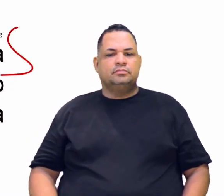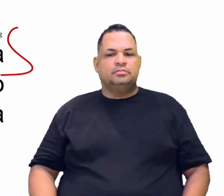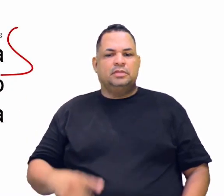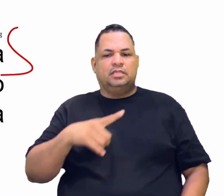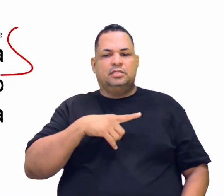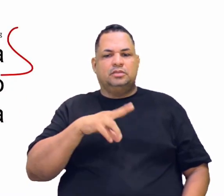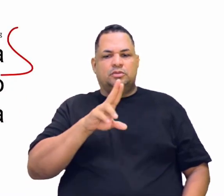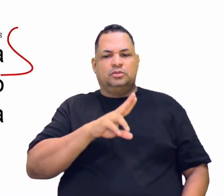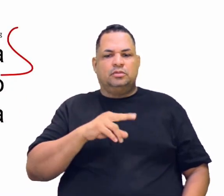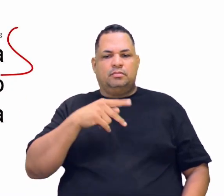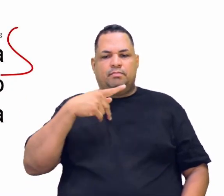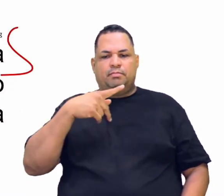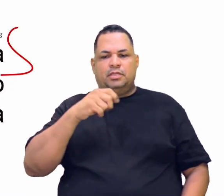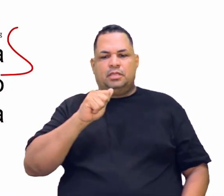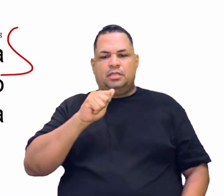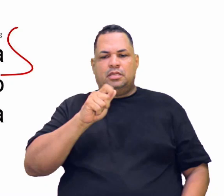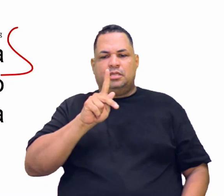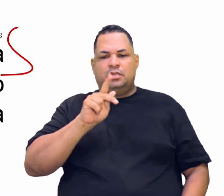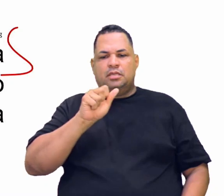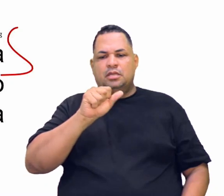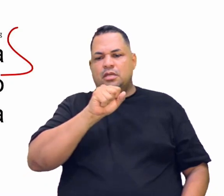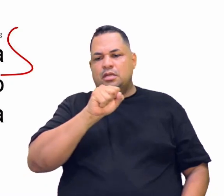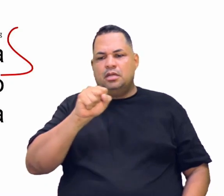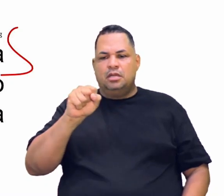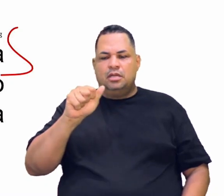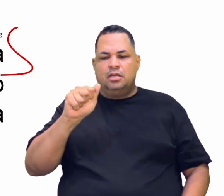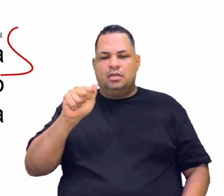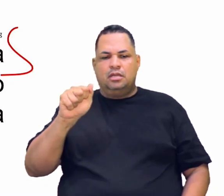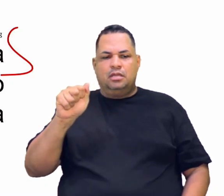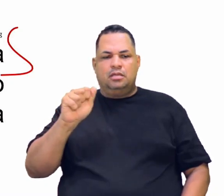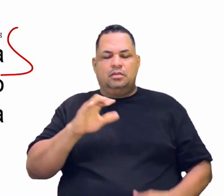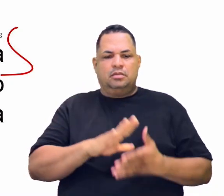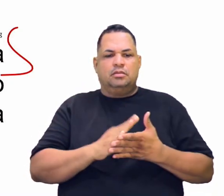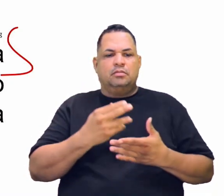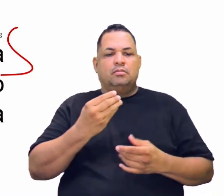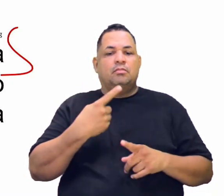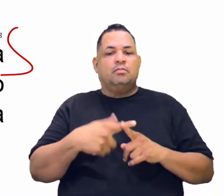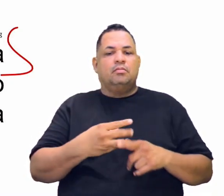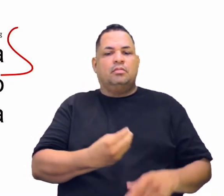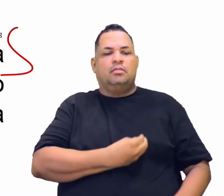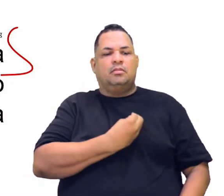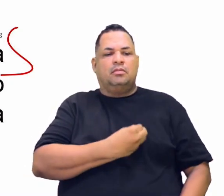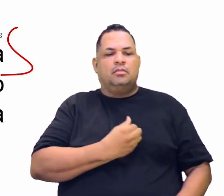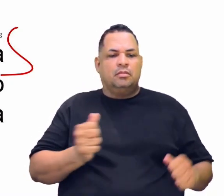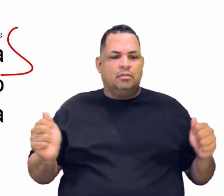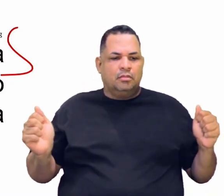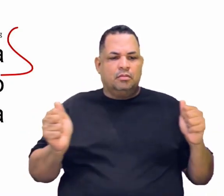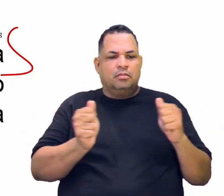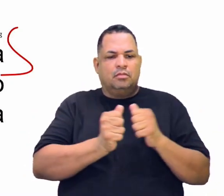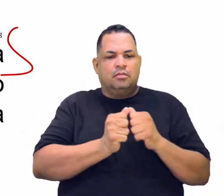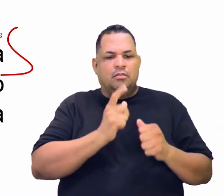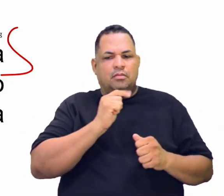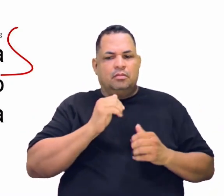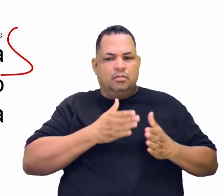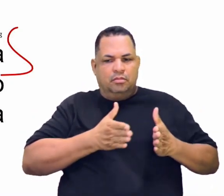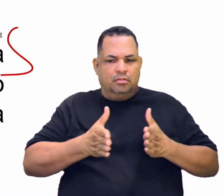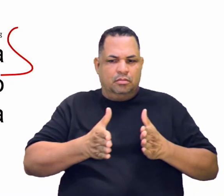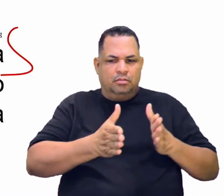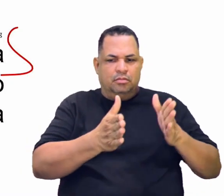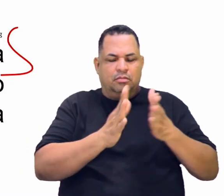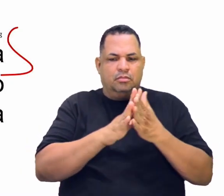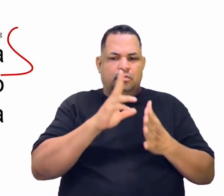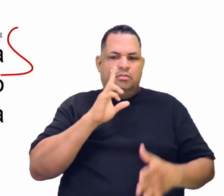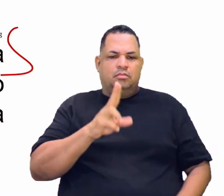Pacaás Novas, certo? Por viverem nas proximidades do rio do mesmo